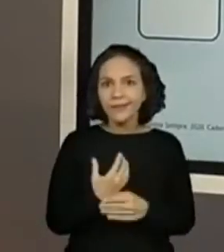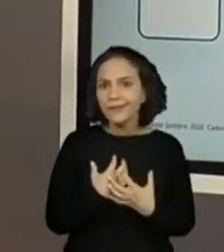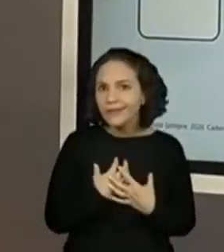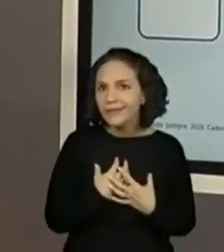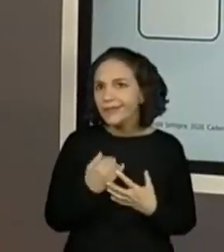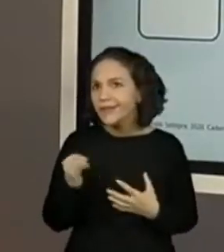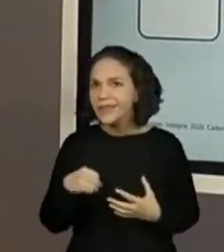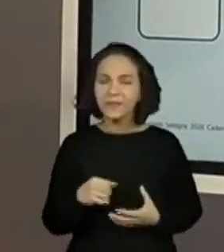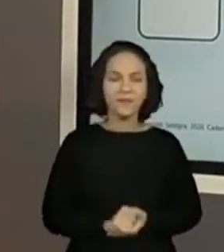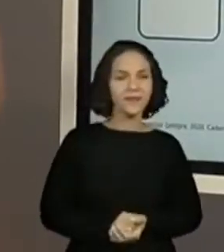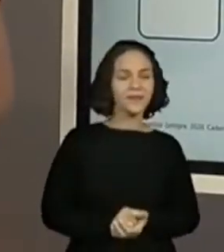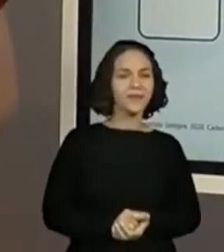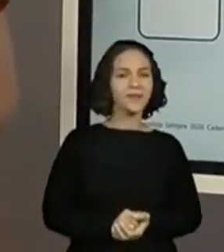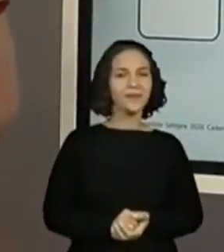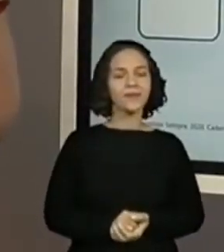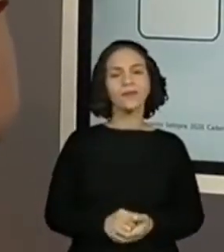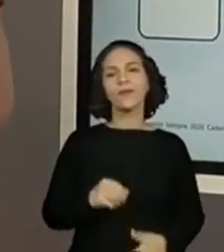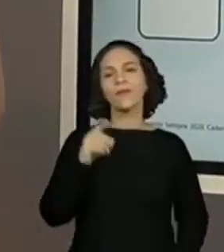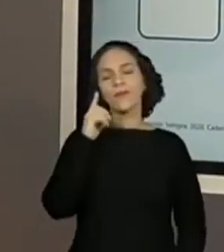Sim. Primeiro número,